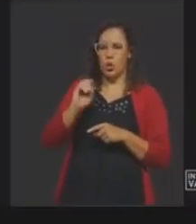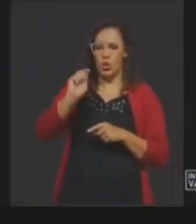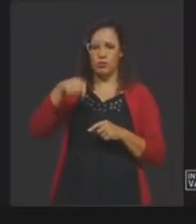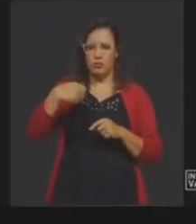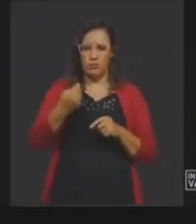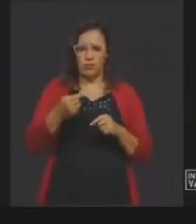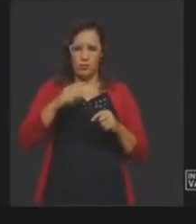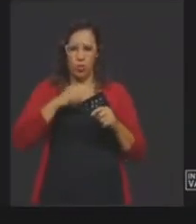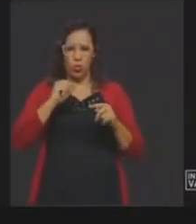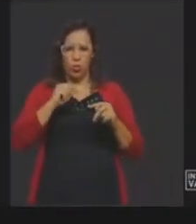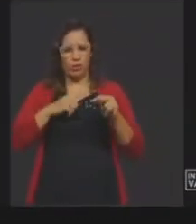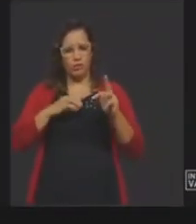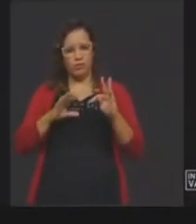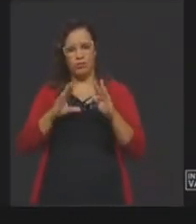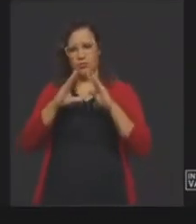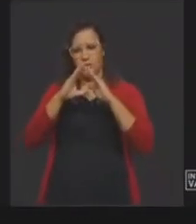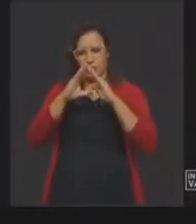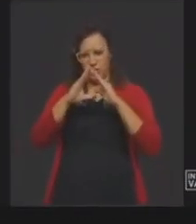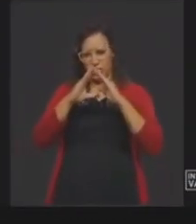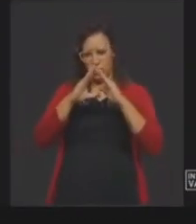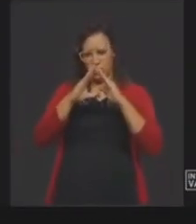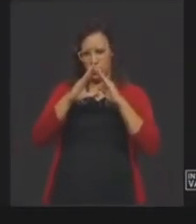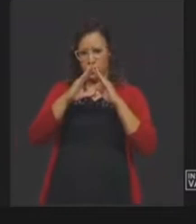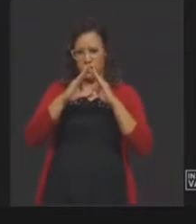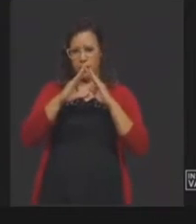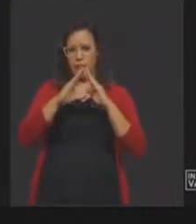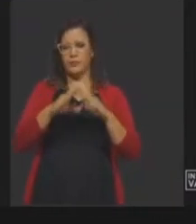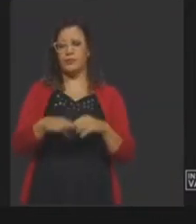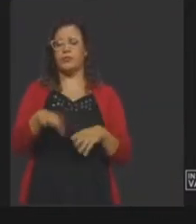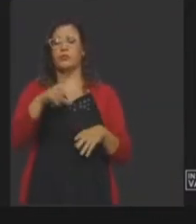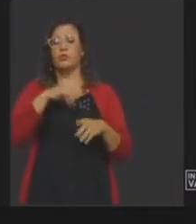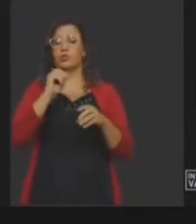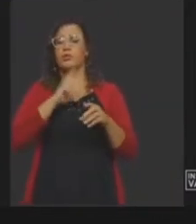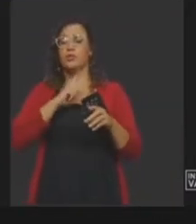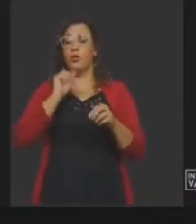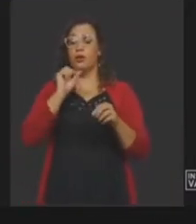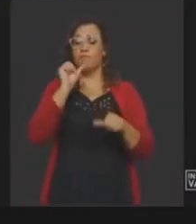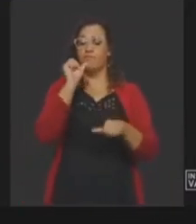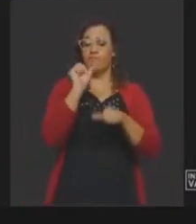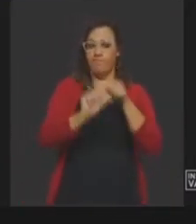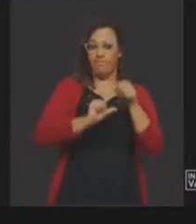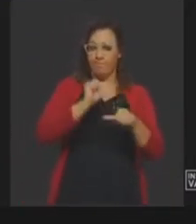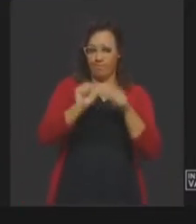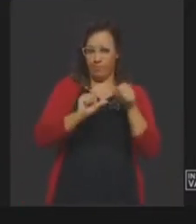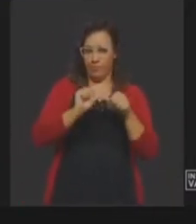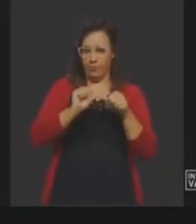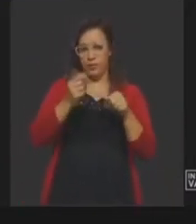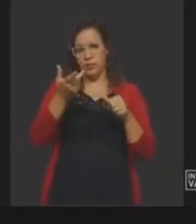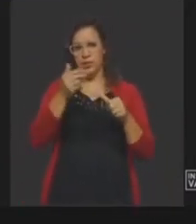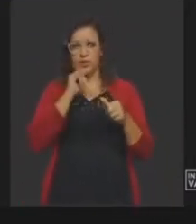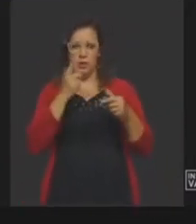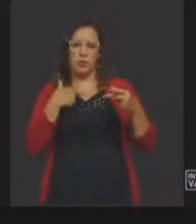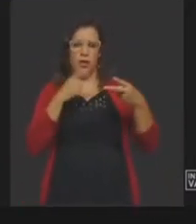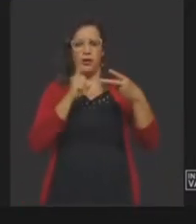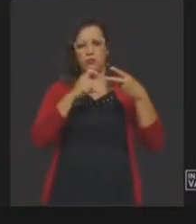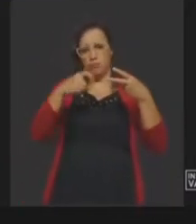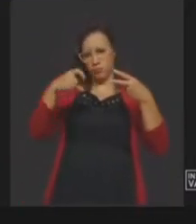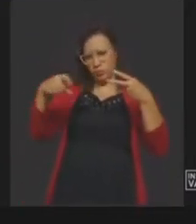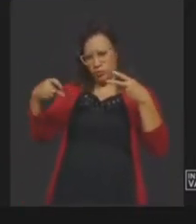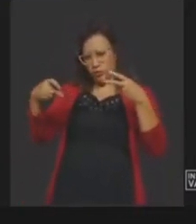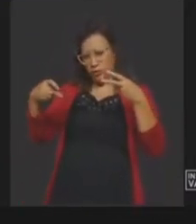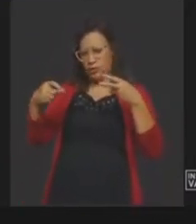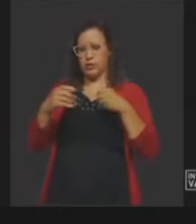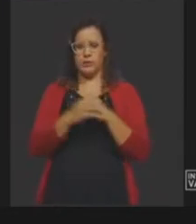O conceito básico aqui seria, são organismos geneticamente modificados, OGM, ou transgênicos.